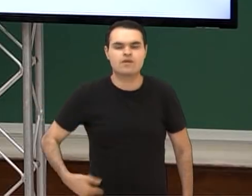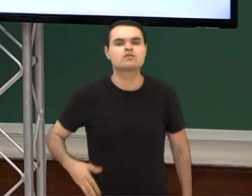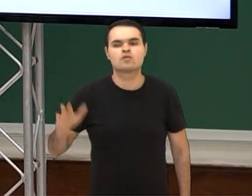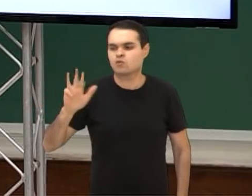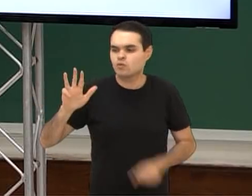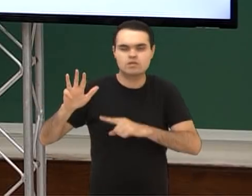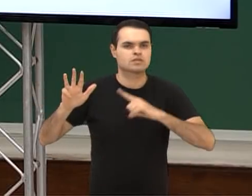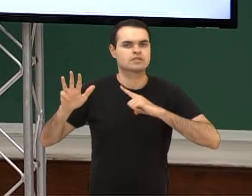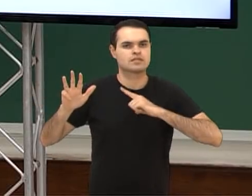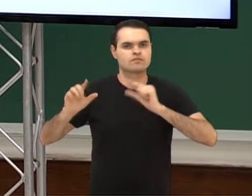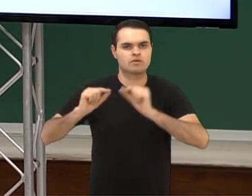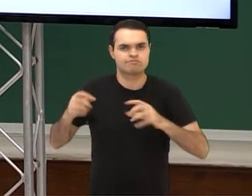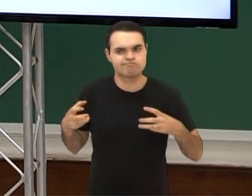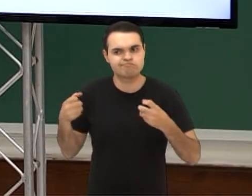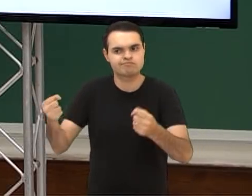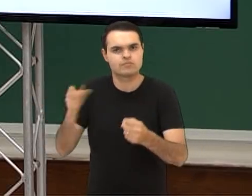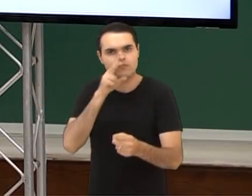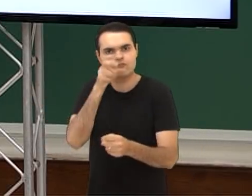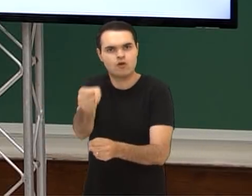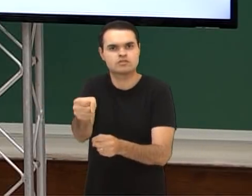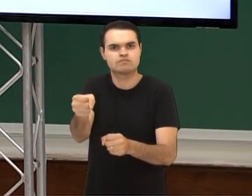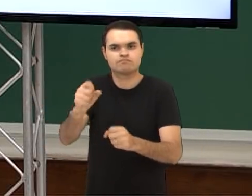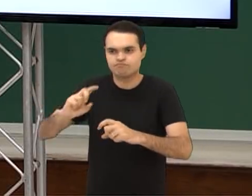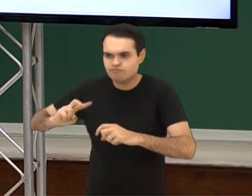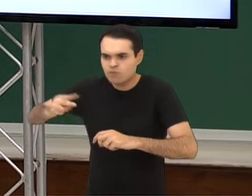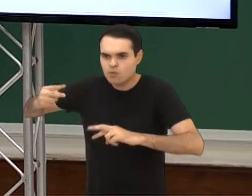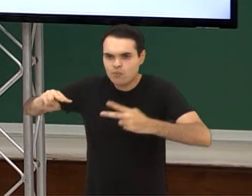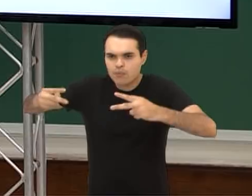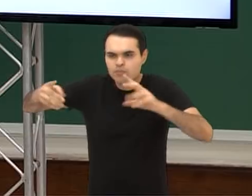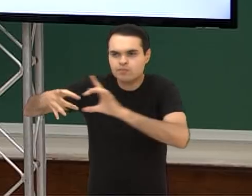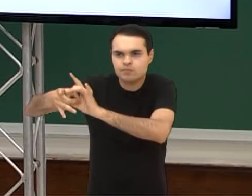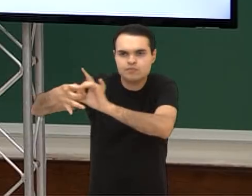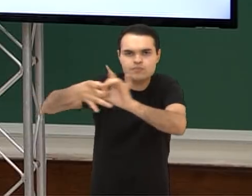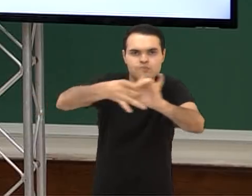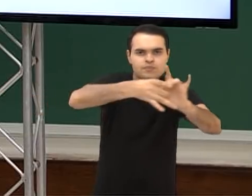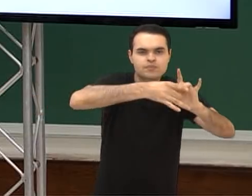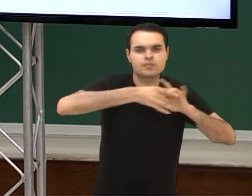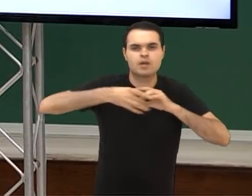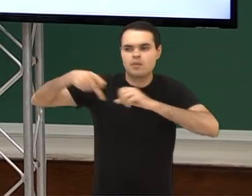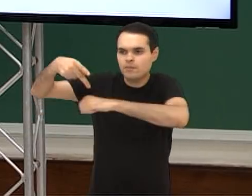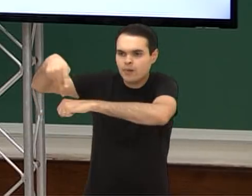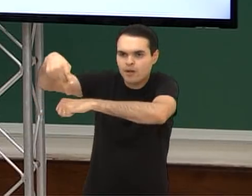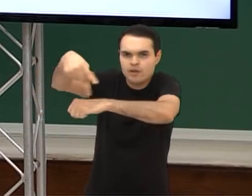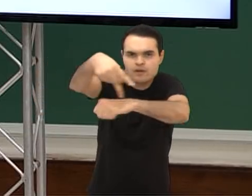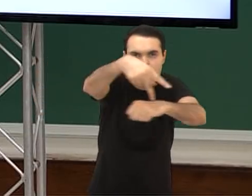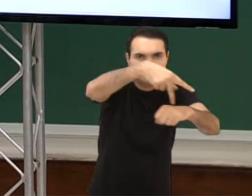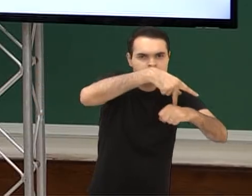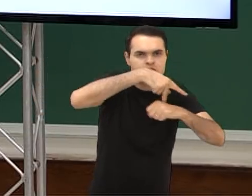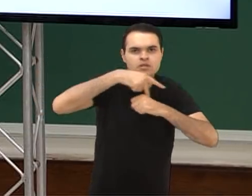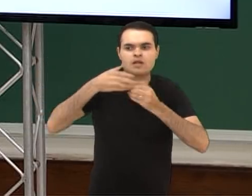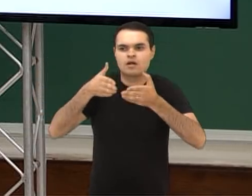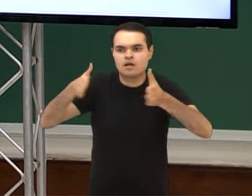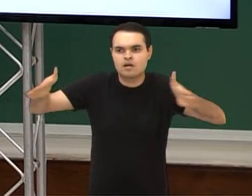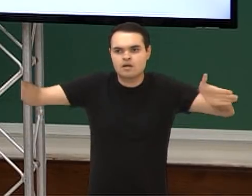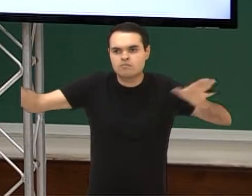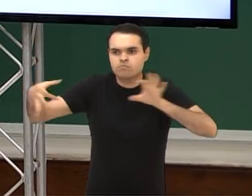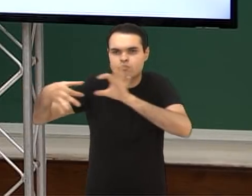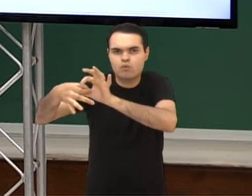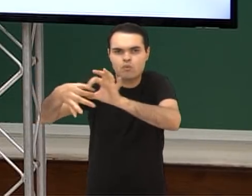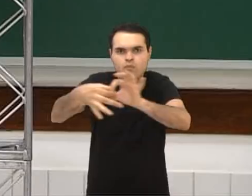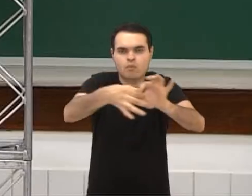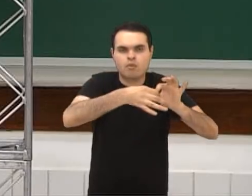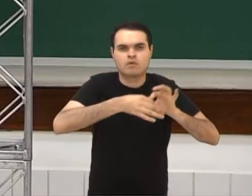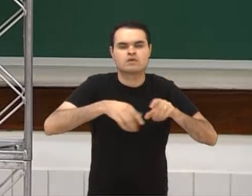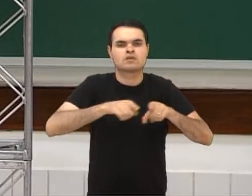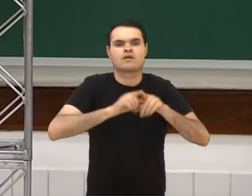teve esse fortalecimento das relações externas com outros países, ampliação de mercados e ainda